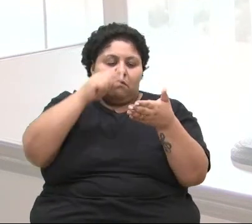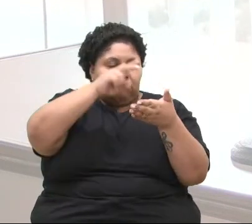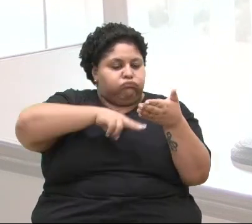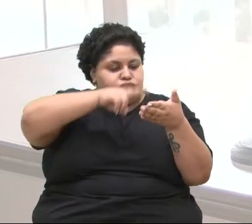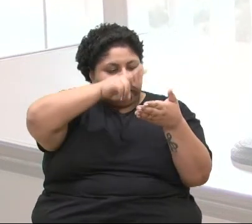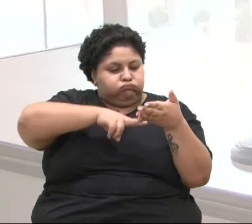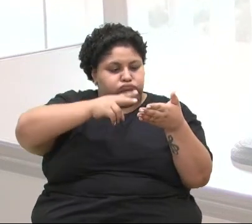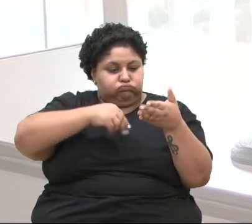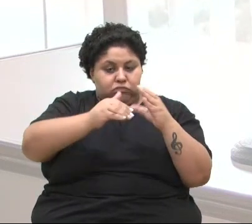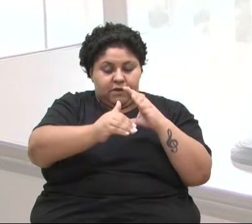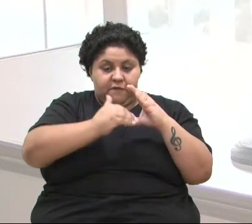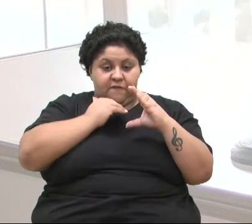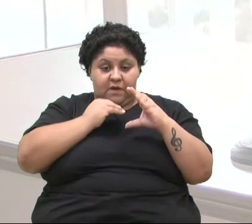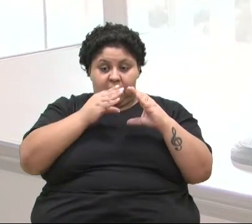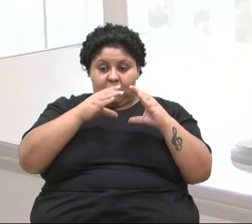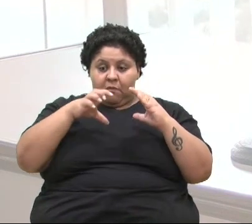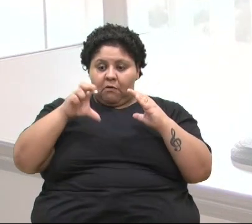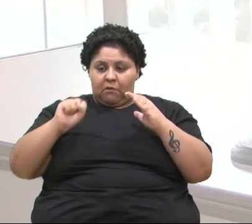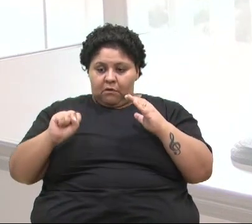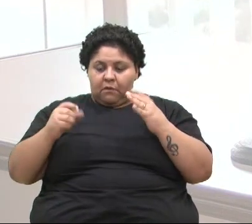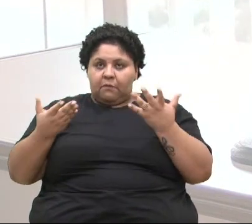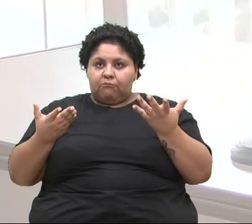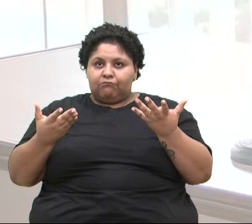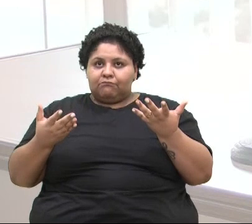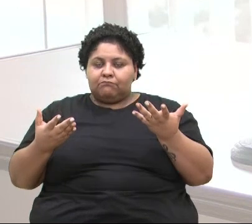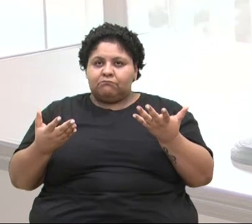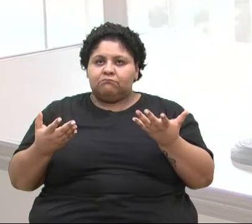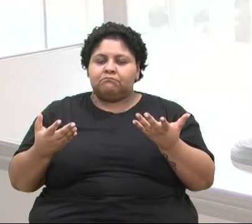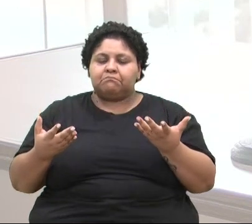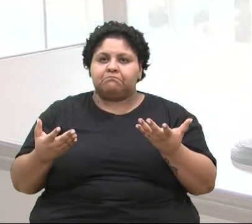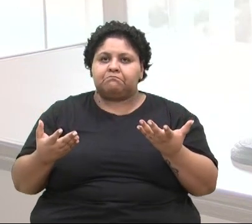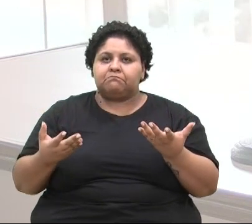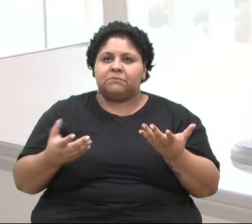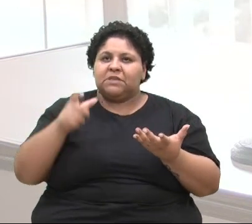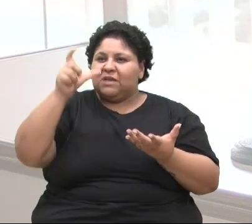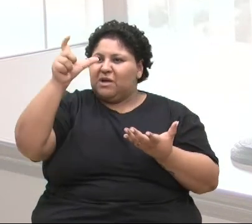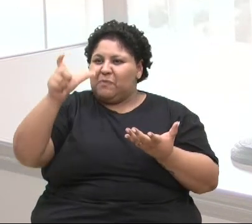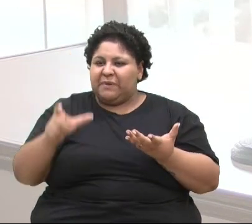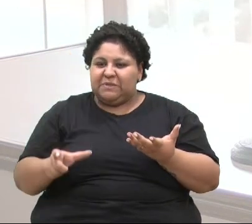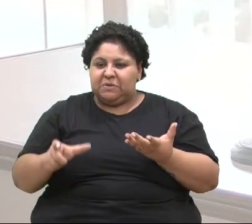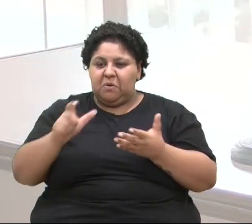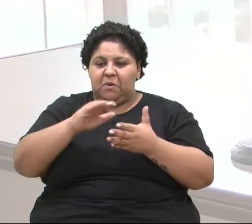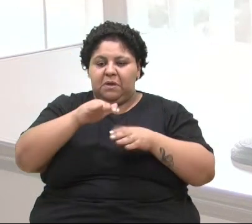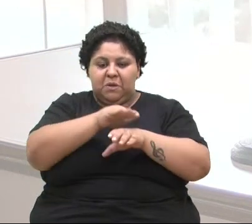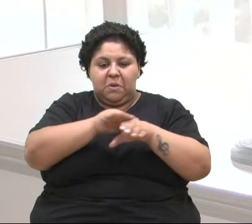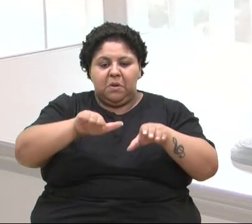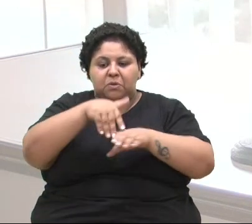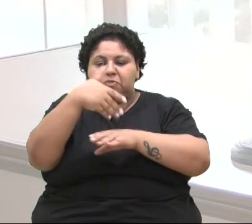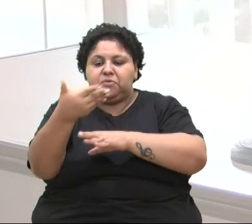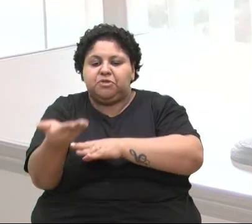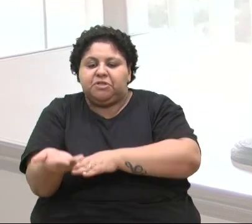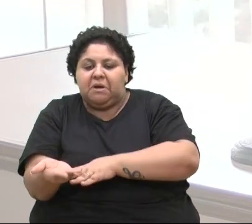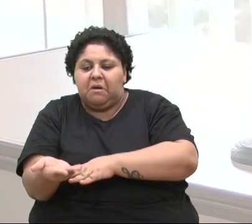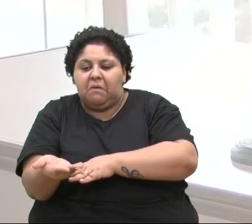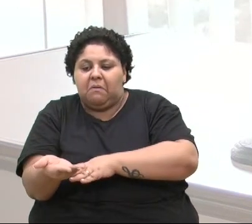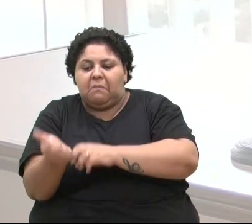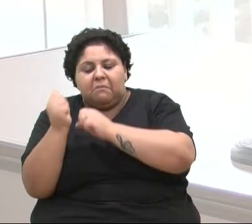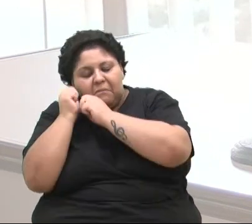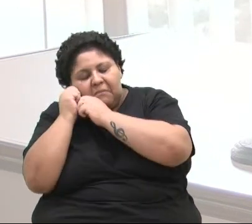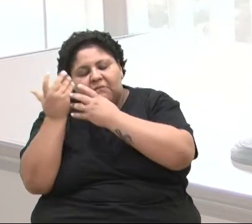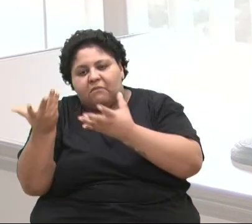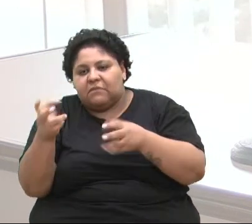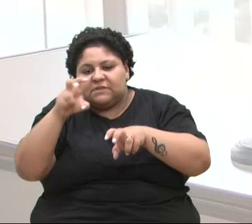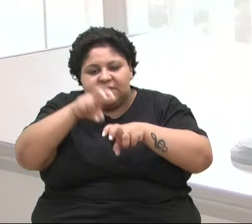me mandaram do CES, e aí situação, gente no chão, as pessoas que não têm